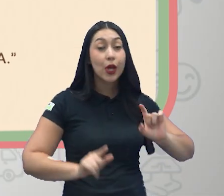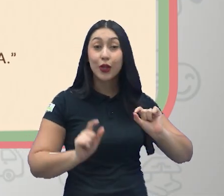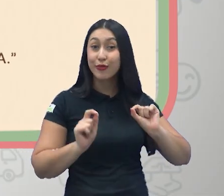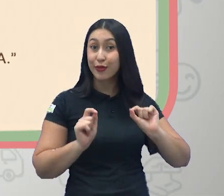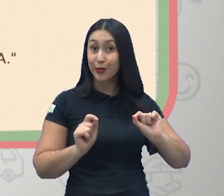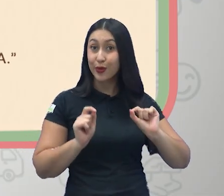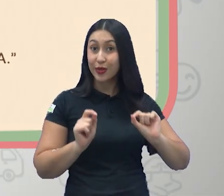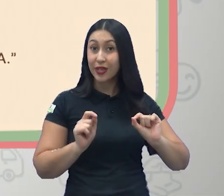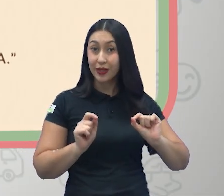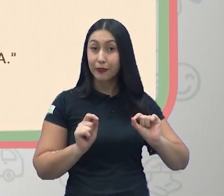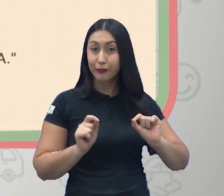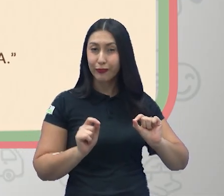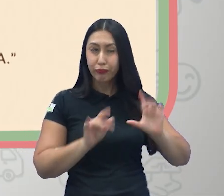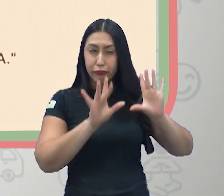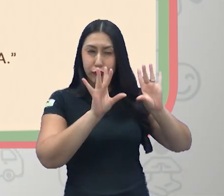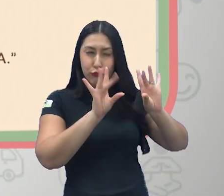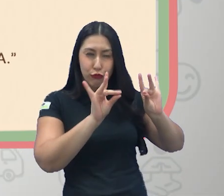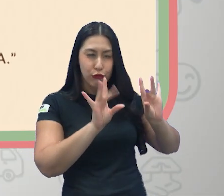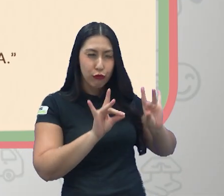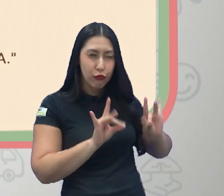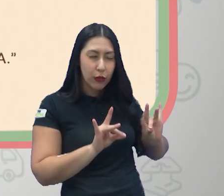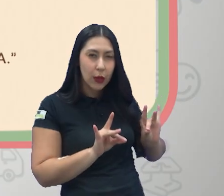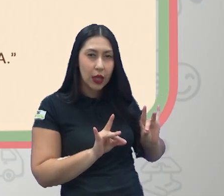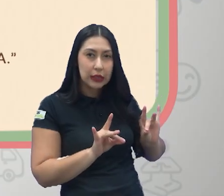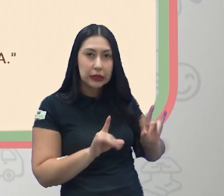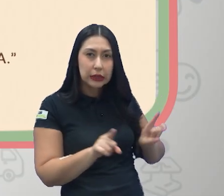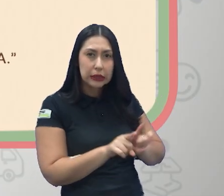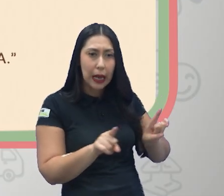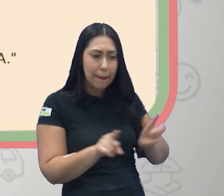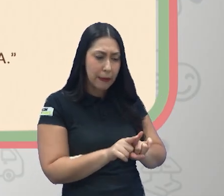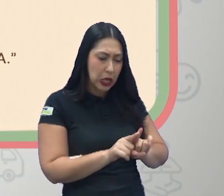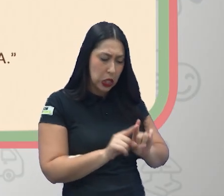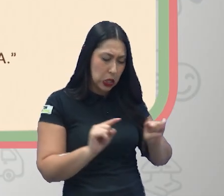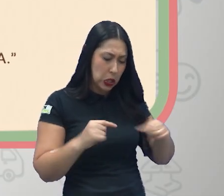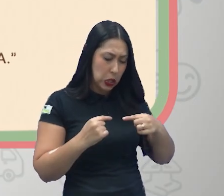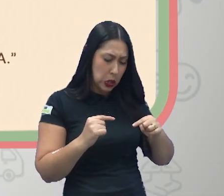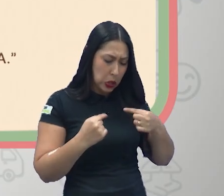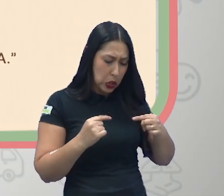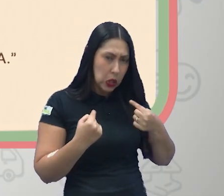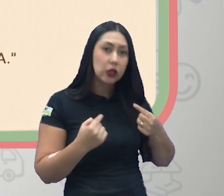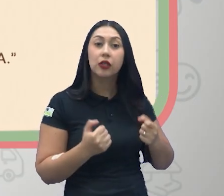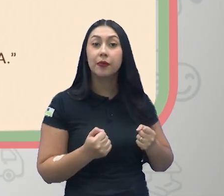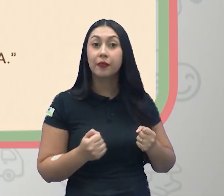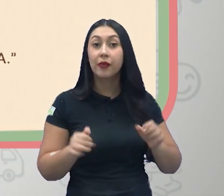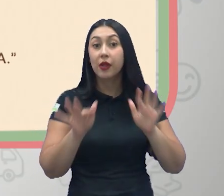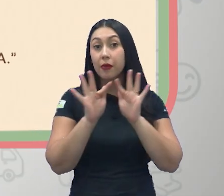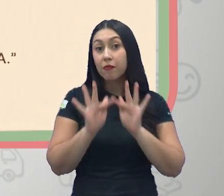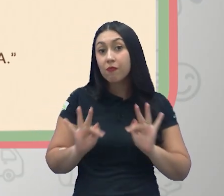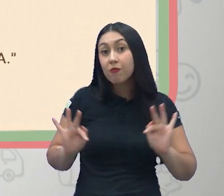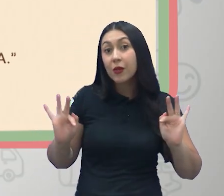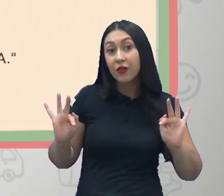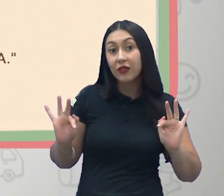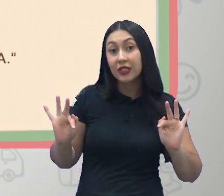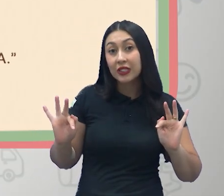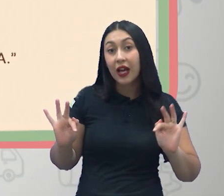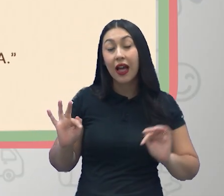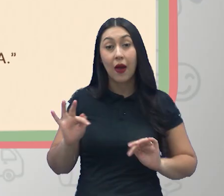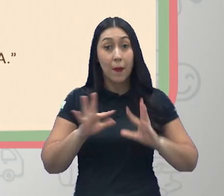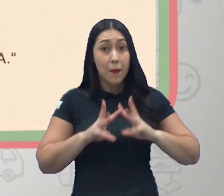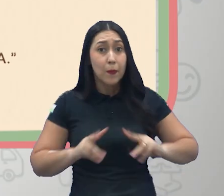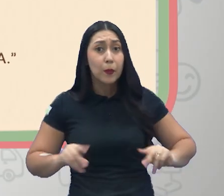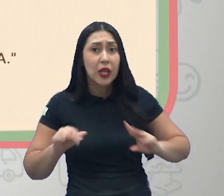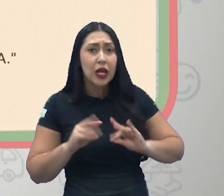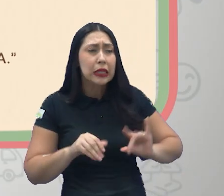já falamos, com o perfeccionismo e a autocrítica. Uma frase que define aqui o melancólico: para o melancólico,